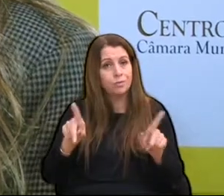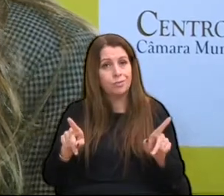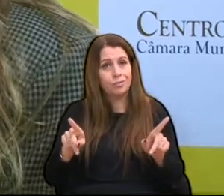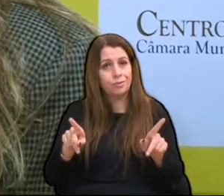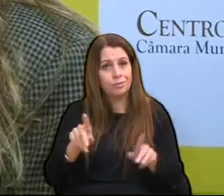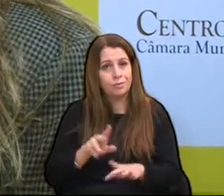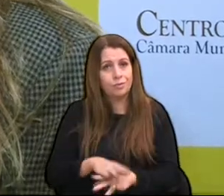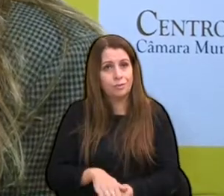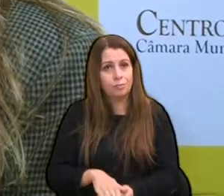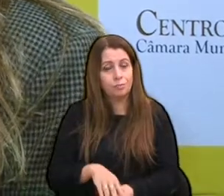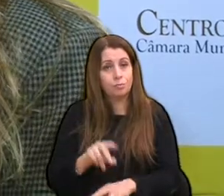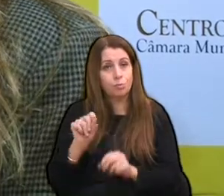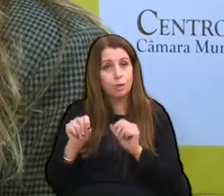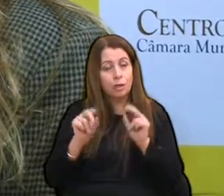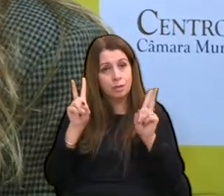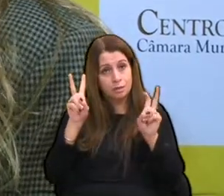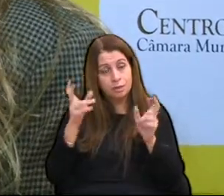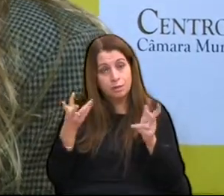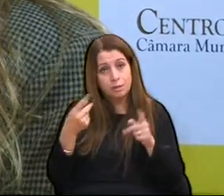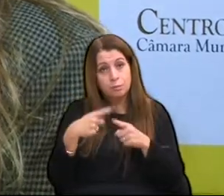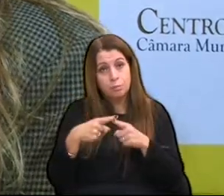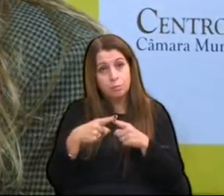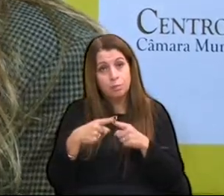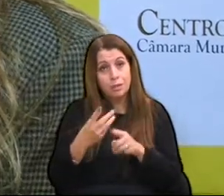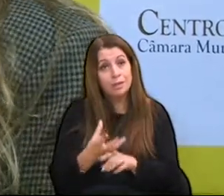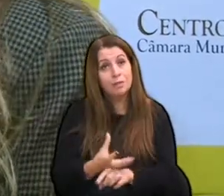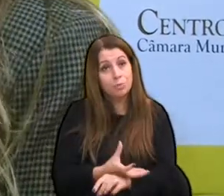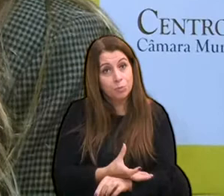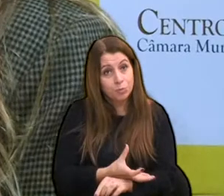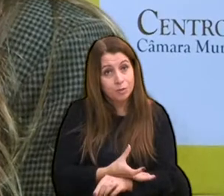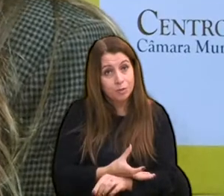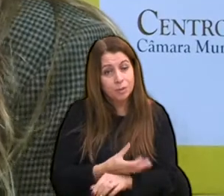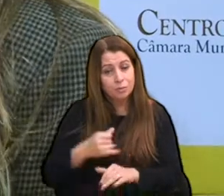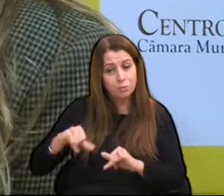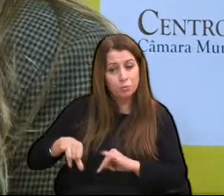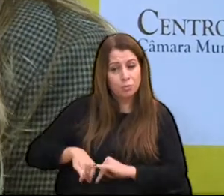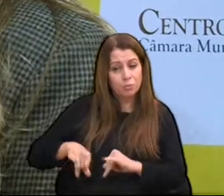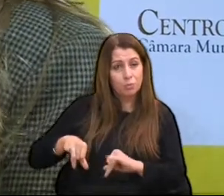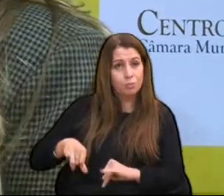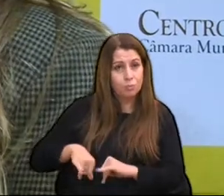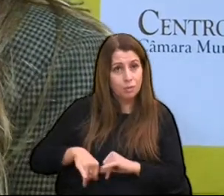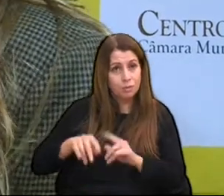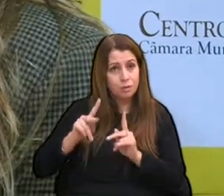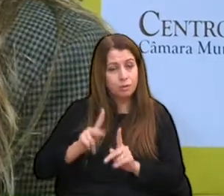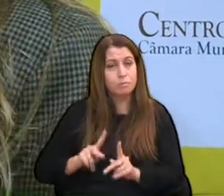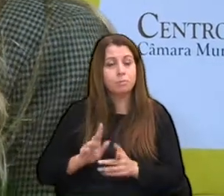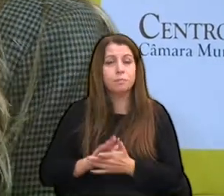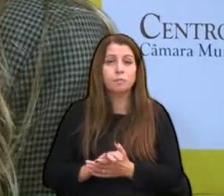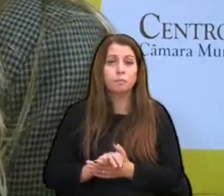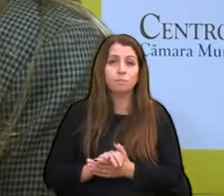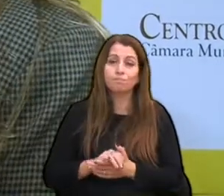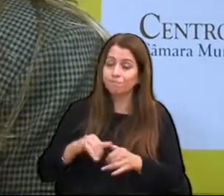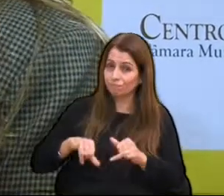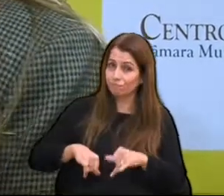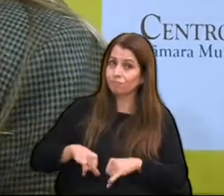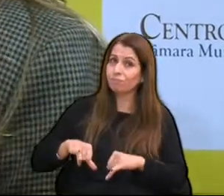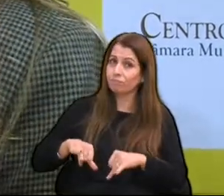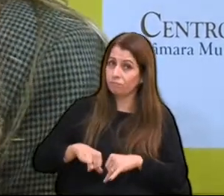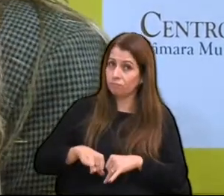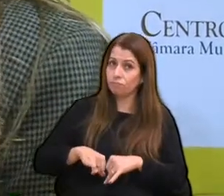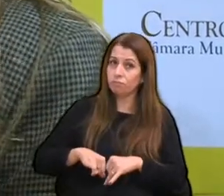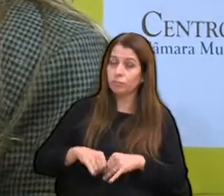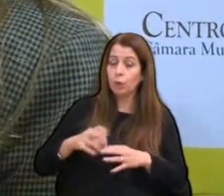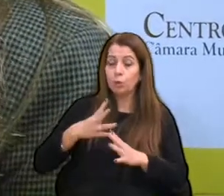né, para esse tema. Porque ele é emocional, ele é sofrimento. As pessoas sofrem, né, ou